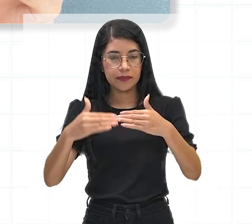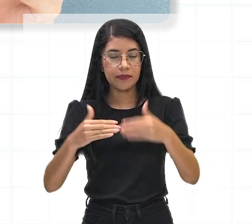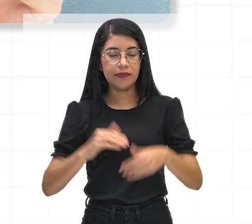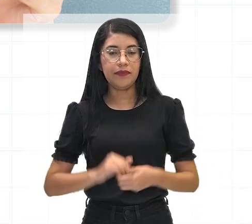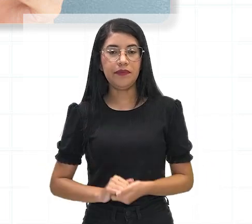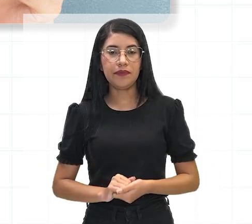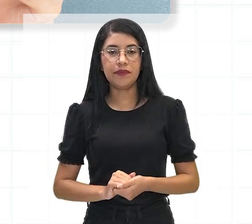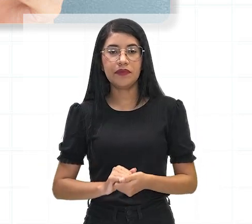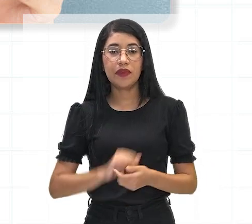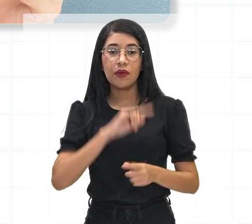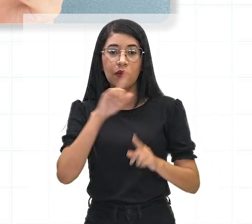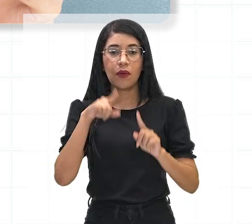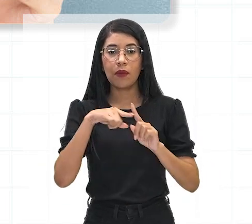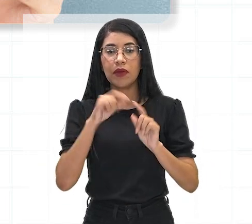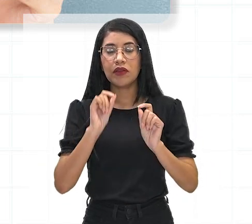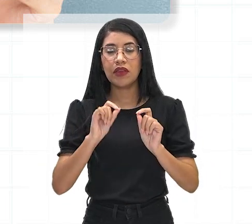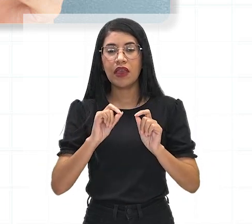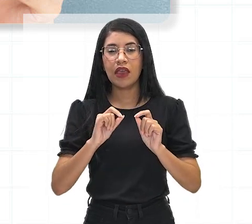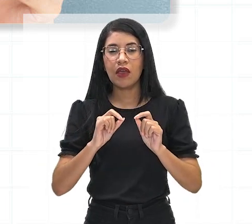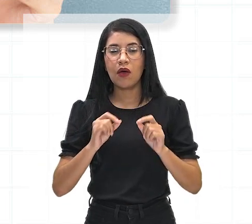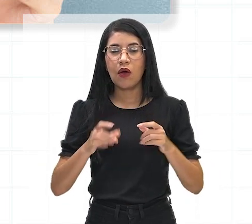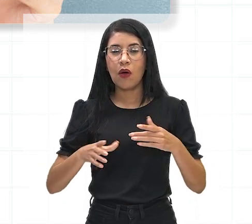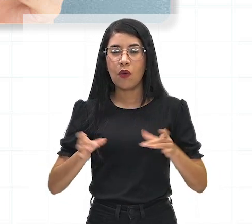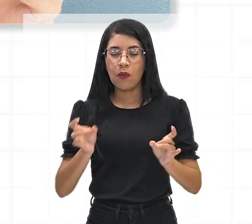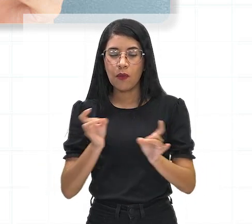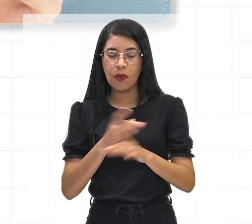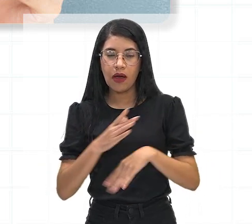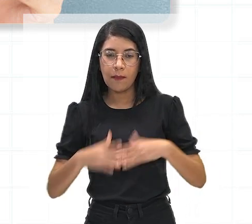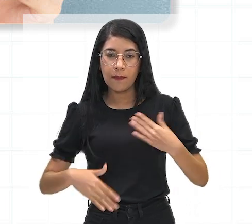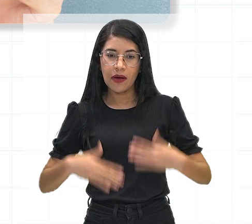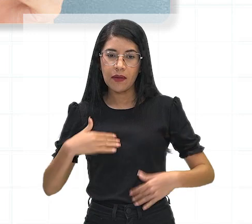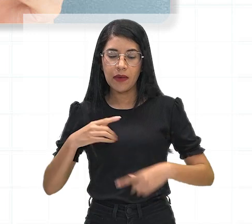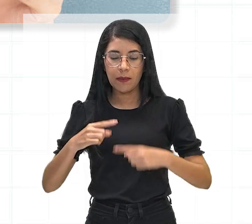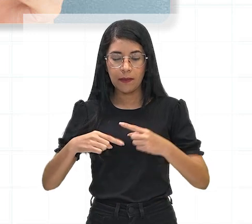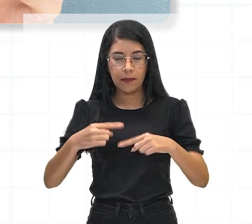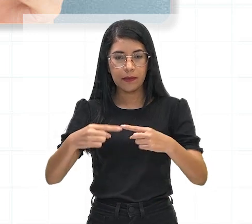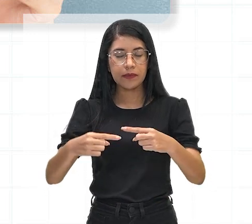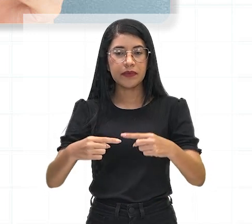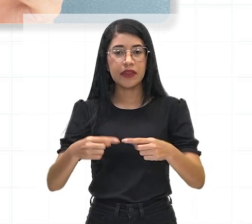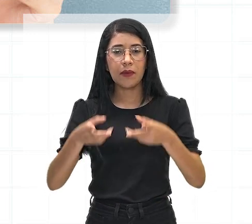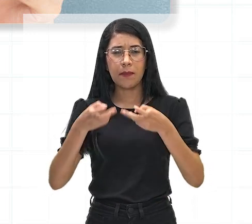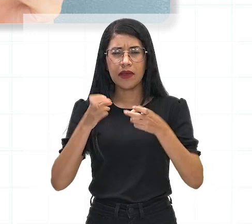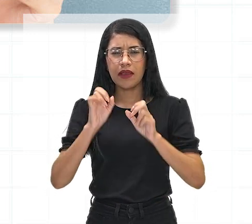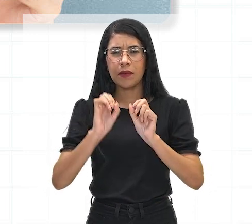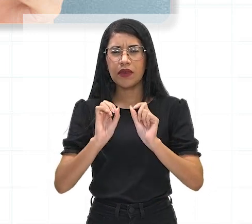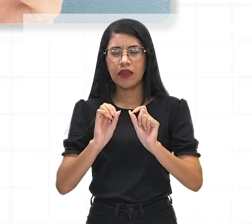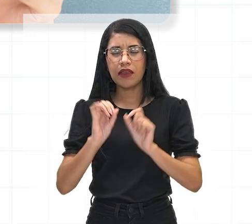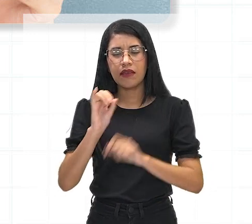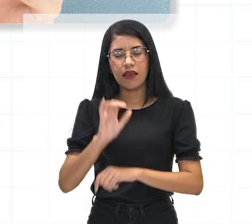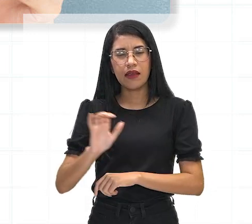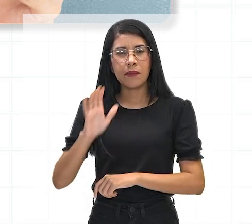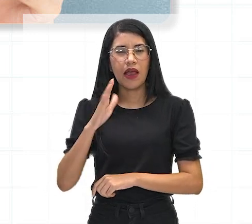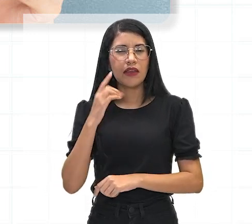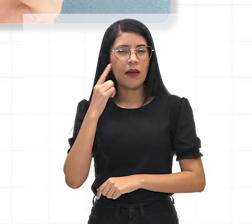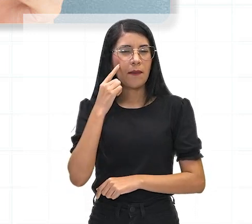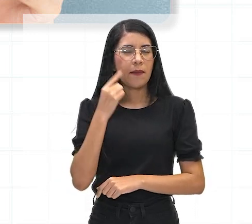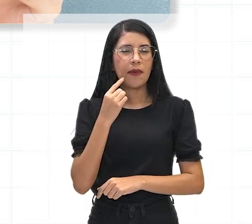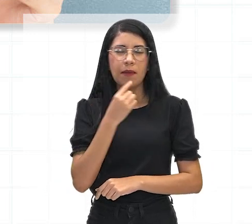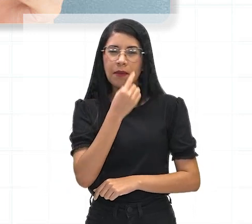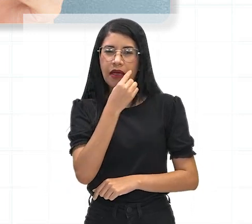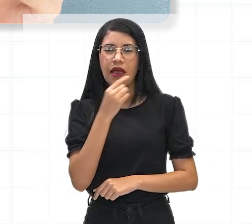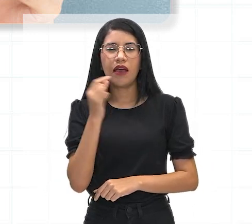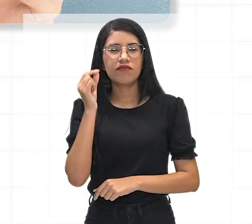puberdade e visam preparar o corpo para a reprodução. Você observa aí essa imagem, né? A moça preocupada aí com a